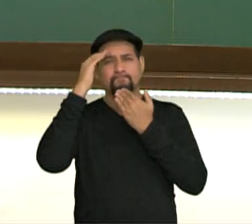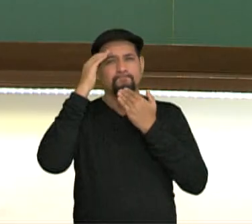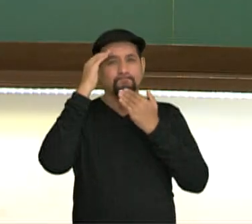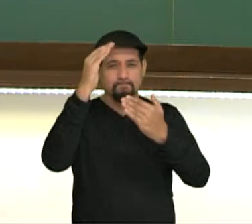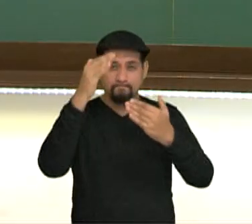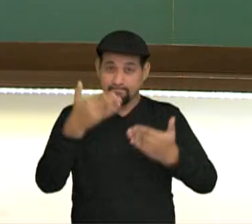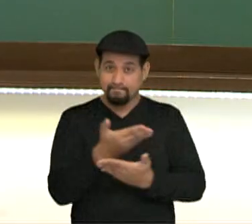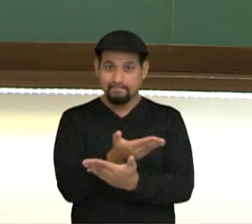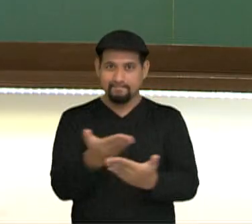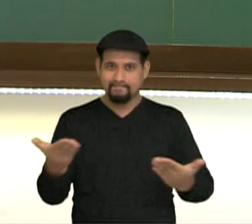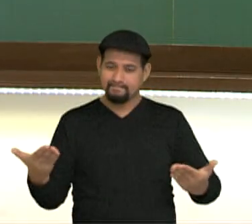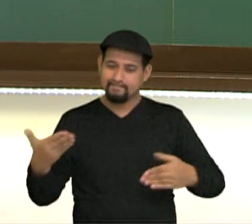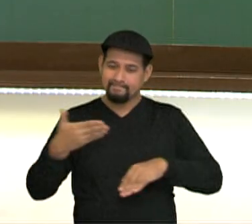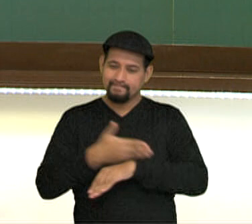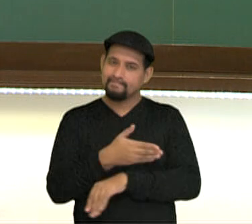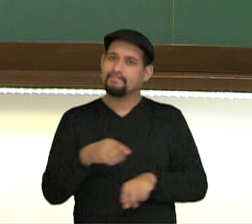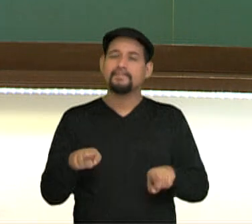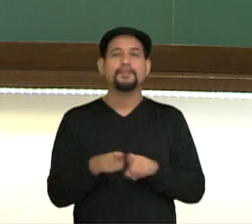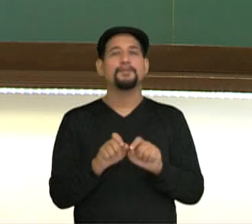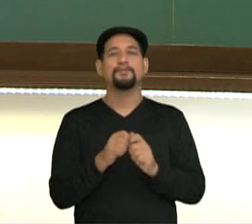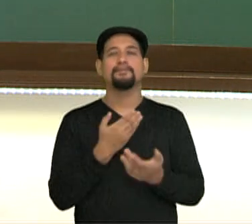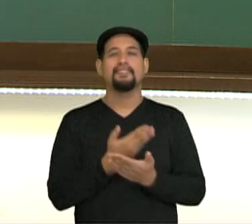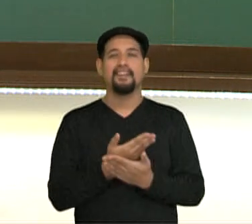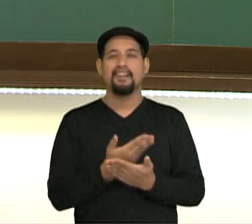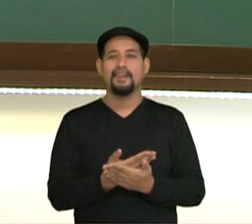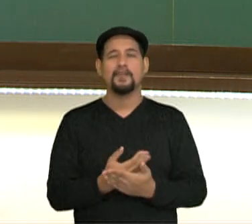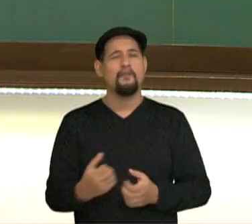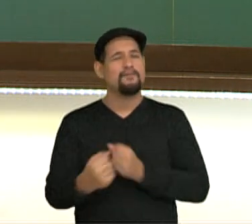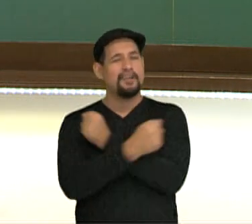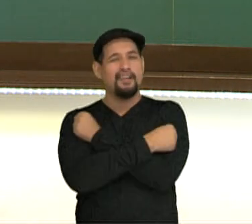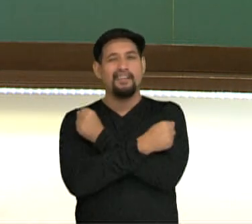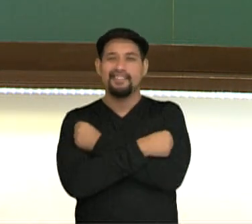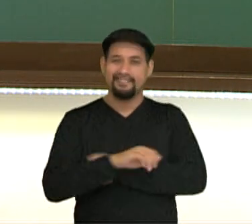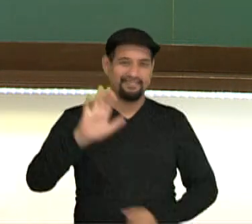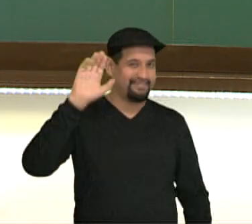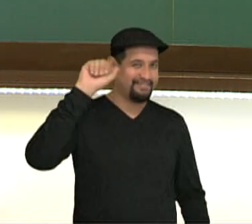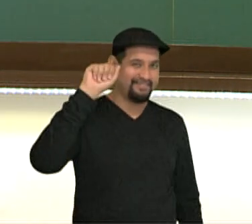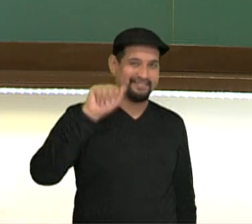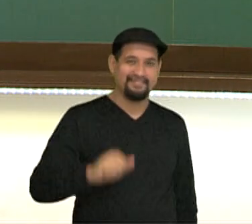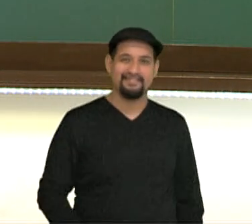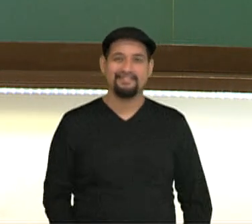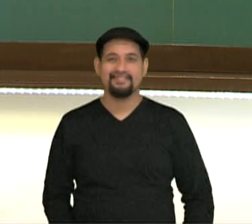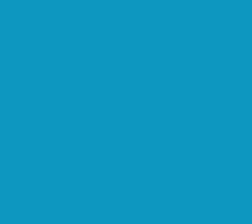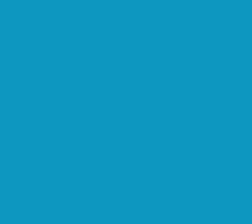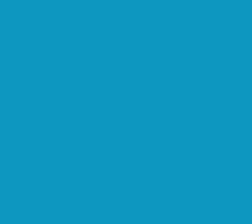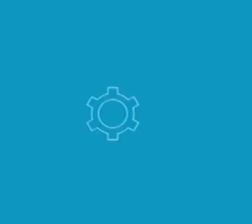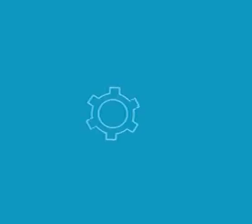você pela sua participação e envolvimento na nossa aula. Um forte abraço e até a próxima!